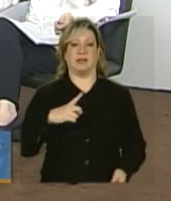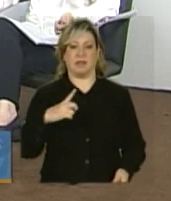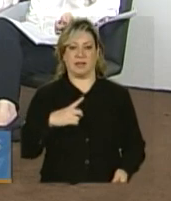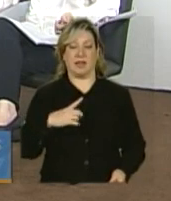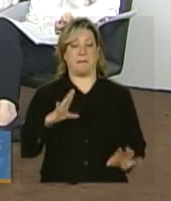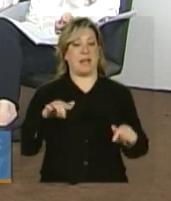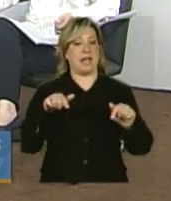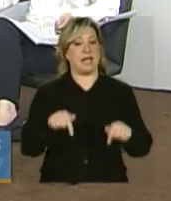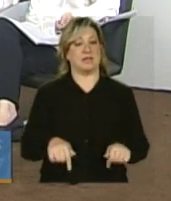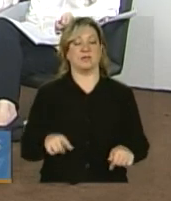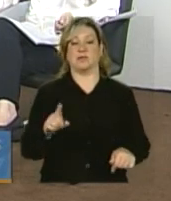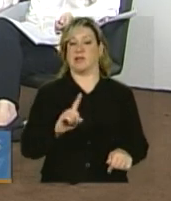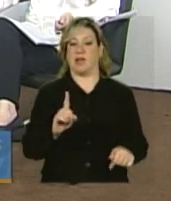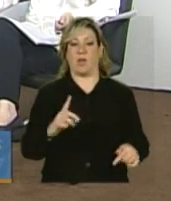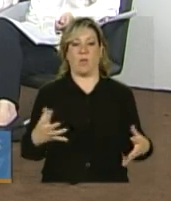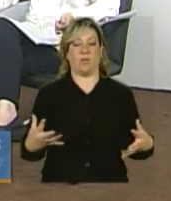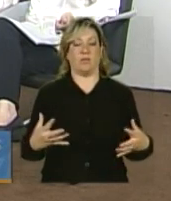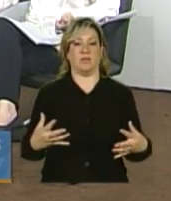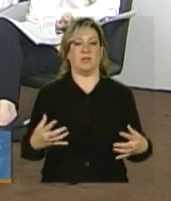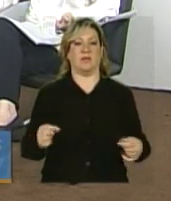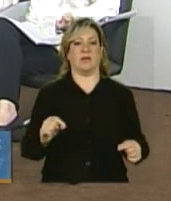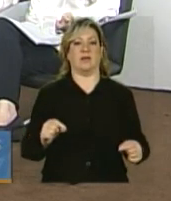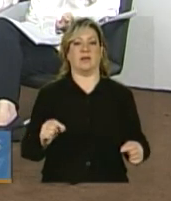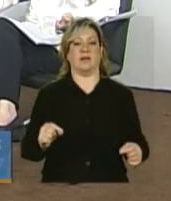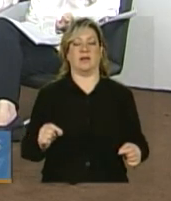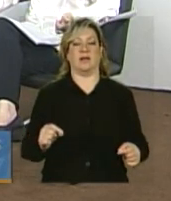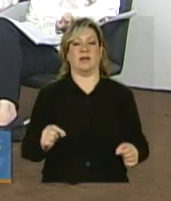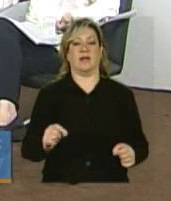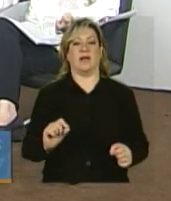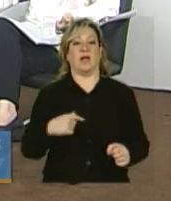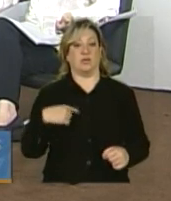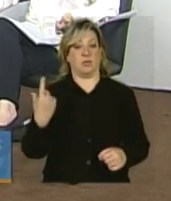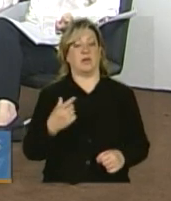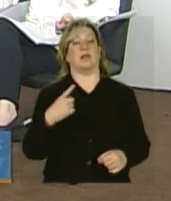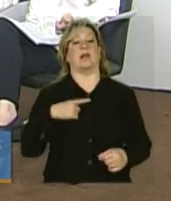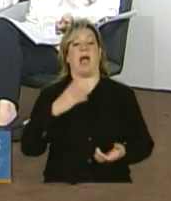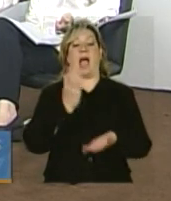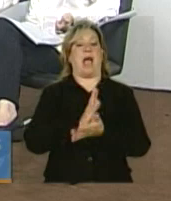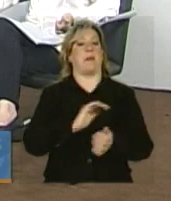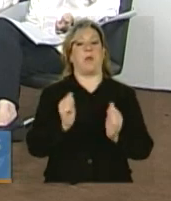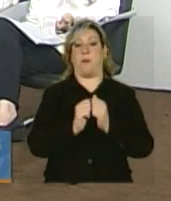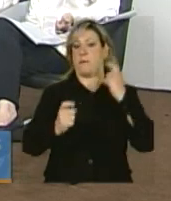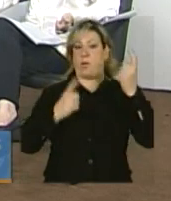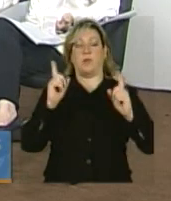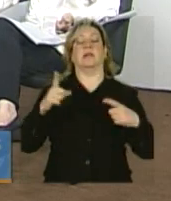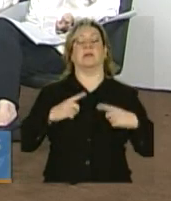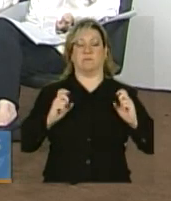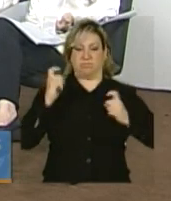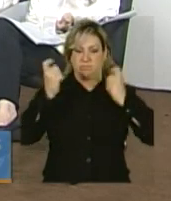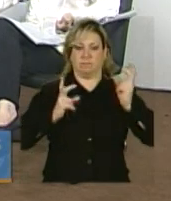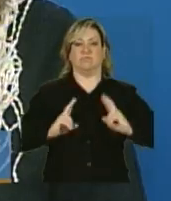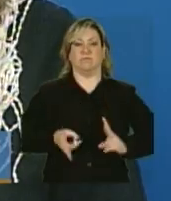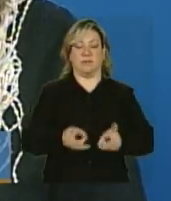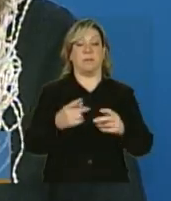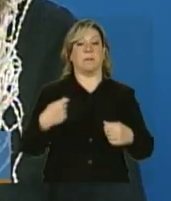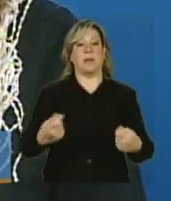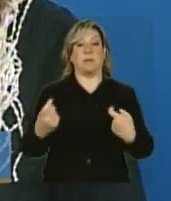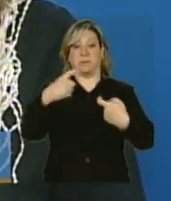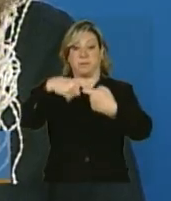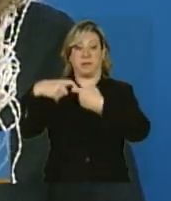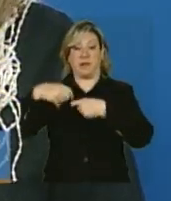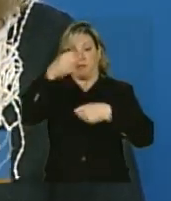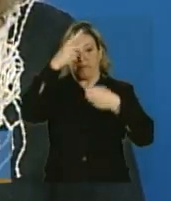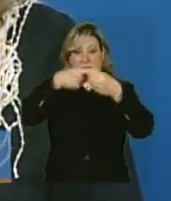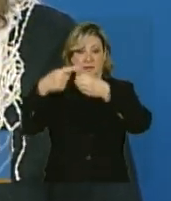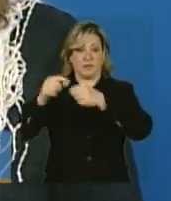isso não invalida a preocupação dos municípios que deve ser. Ah, e tem também um outro parceiro que ele pode buscar no